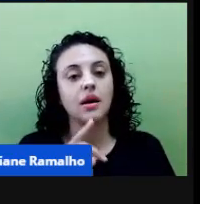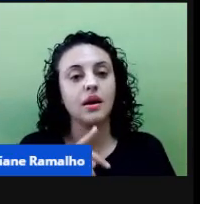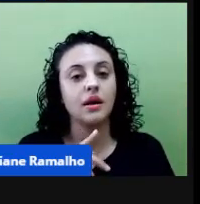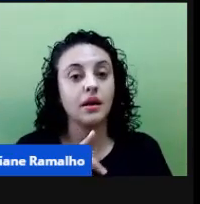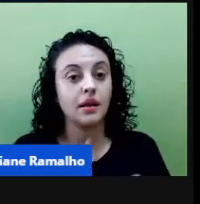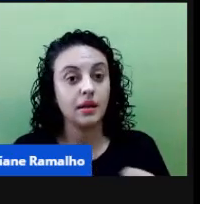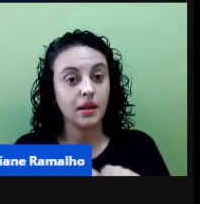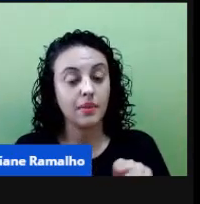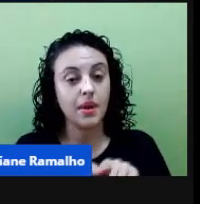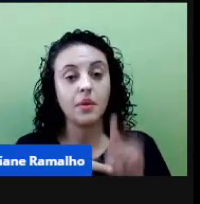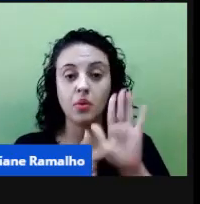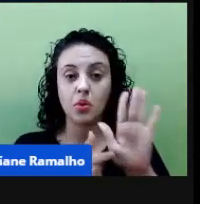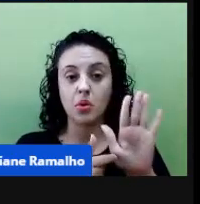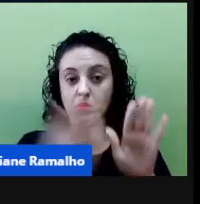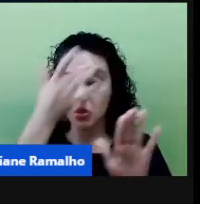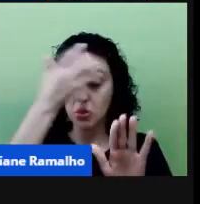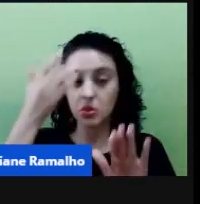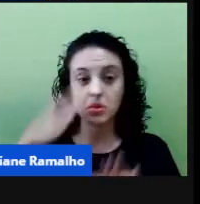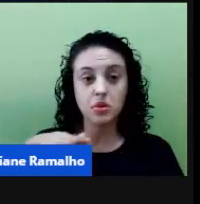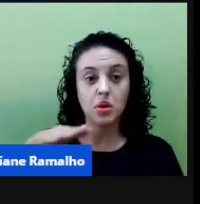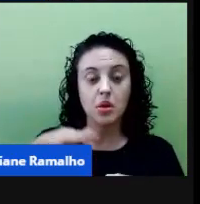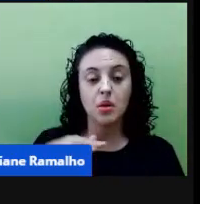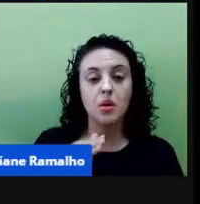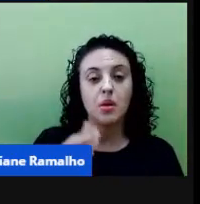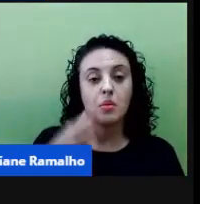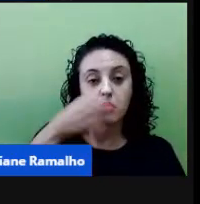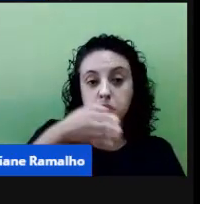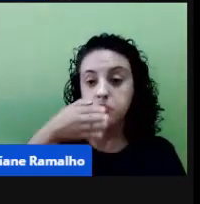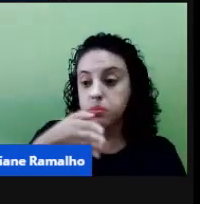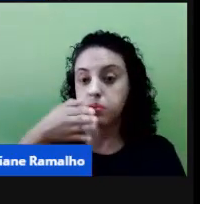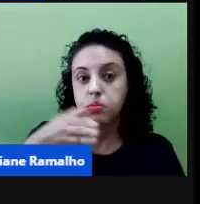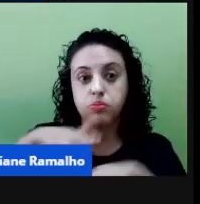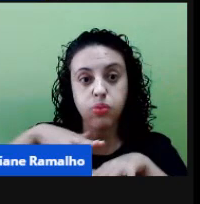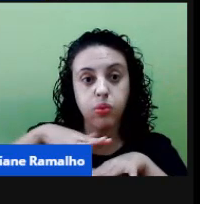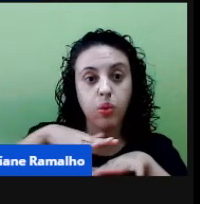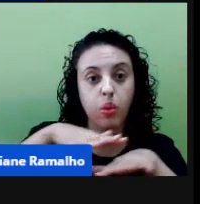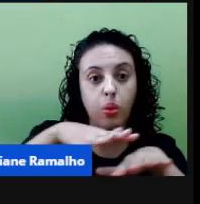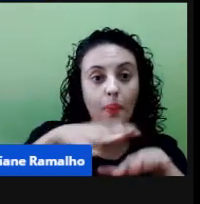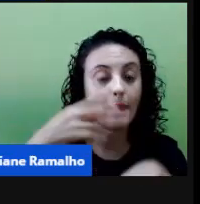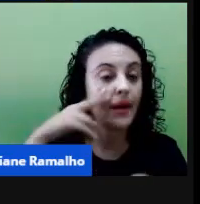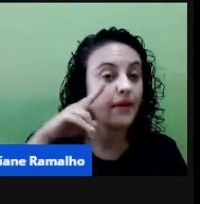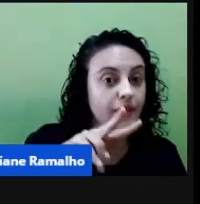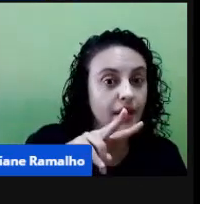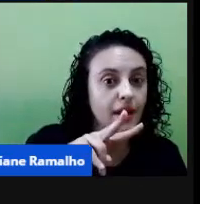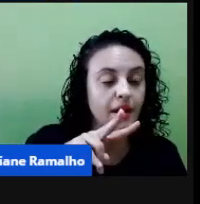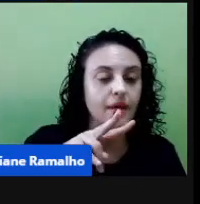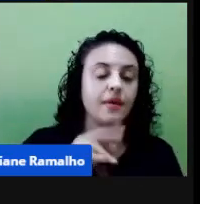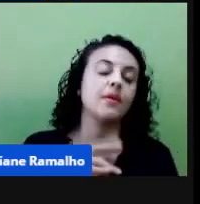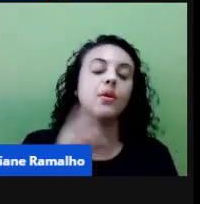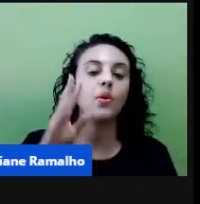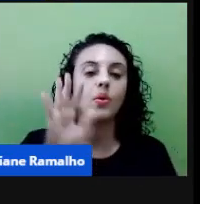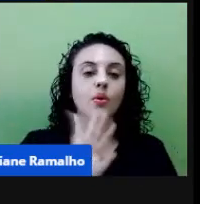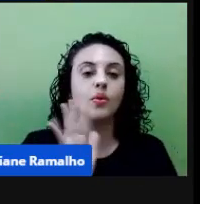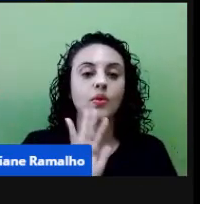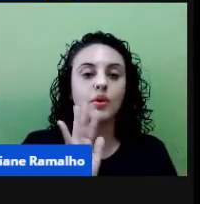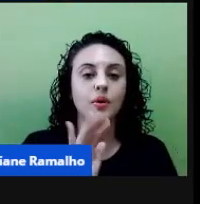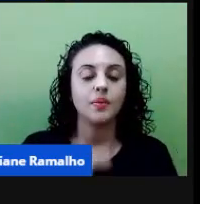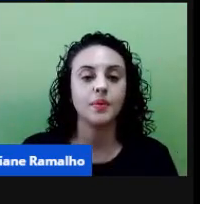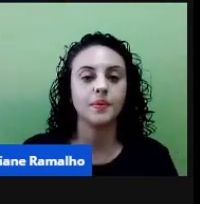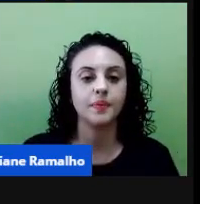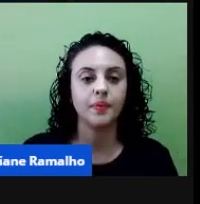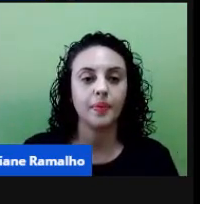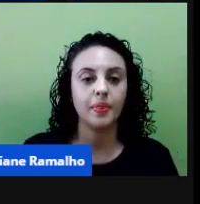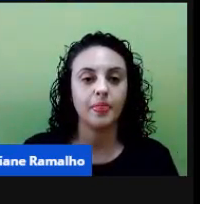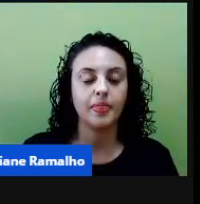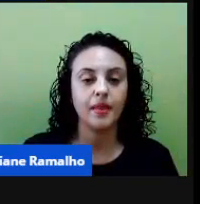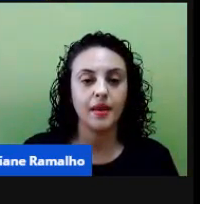lotada, mas ele virou uma espécie de anedota do cinema regional. Por quê? Uma